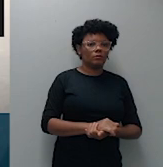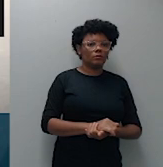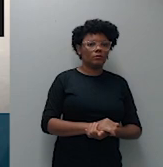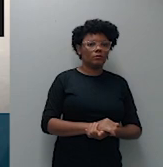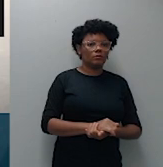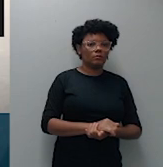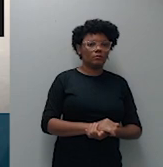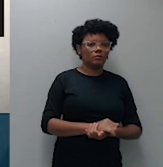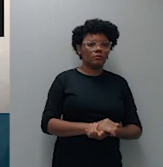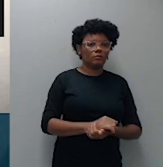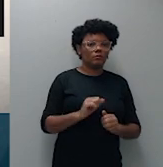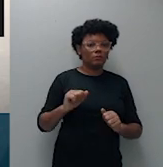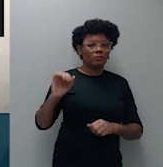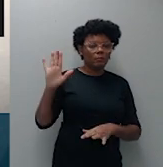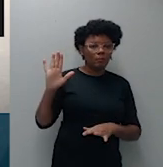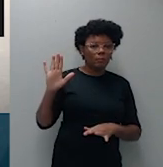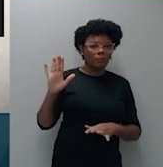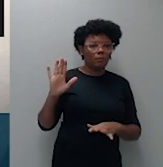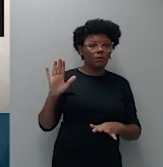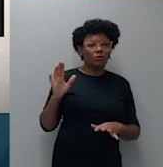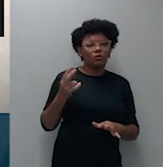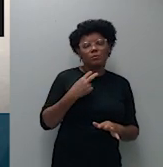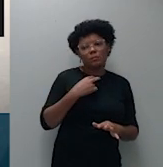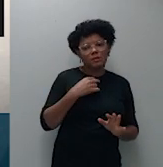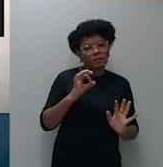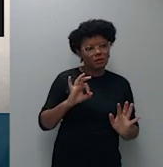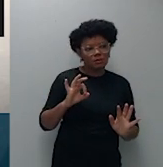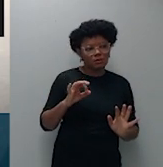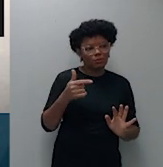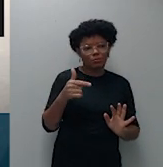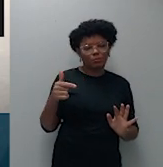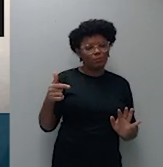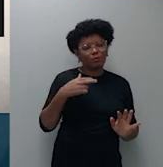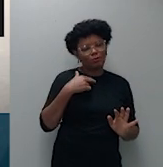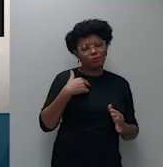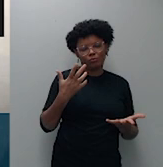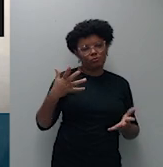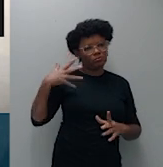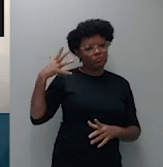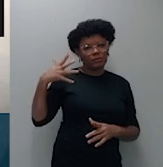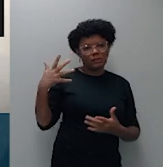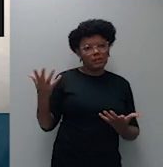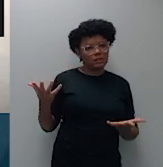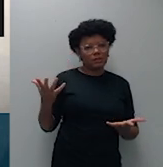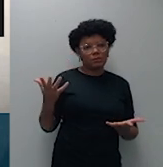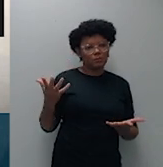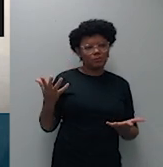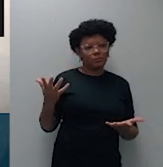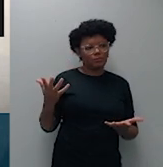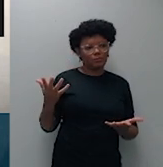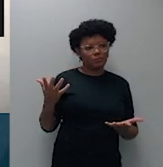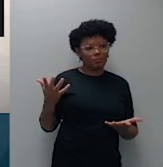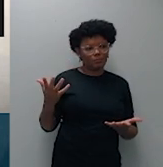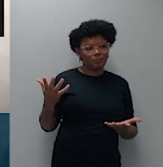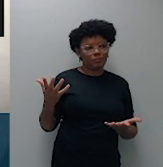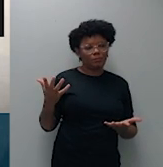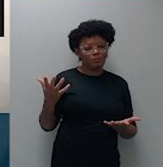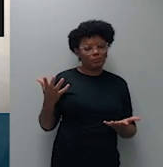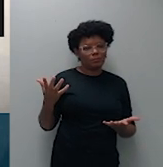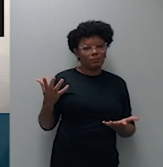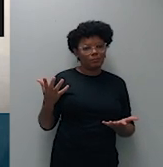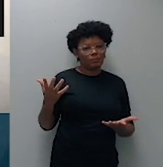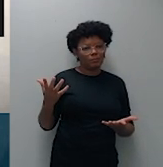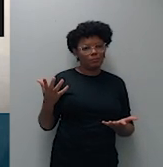posso fazer esclarecimento não Doutora não cabe sustentação oral em agravo interno Me